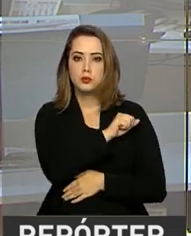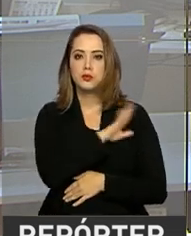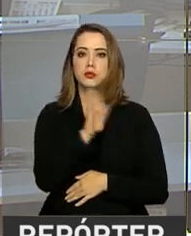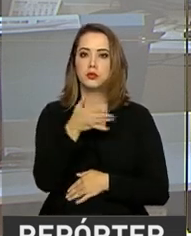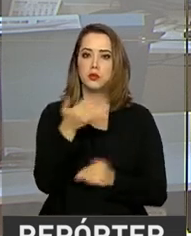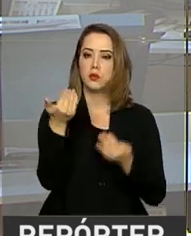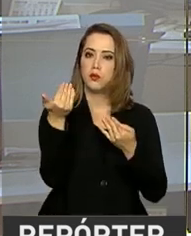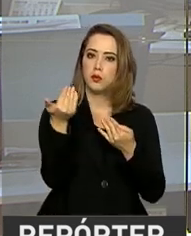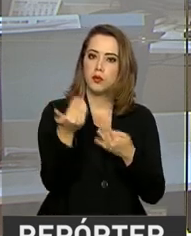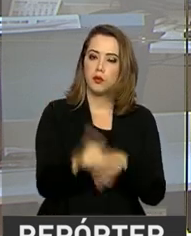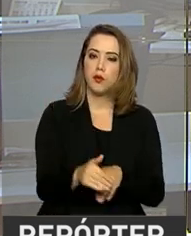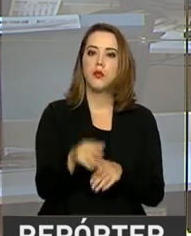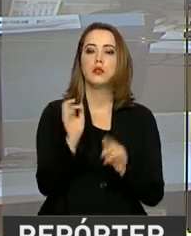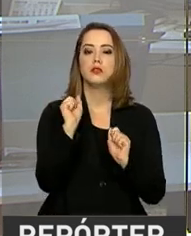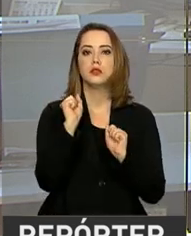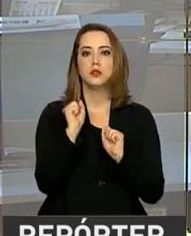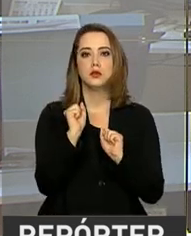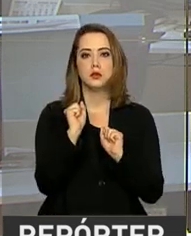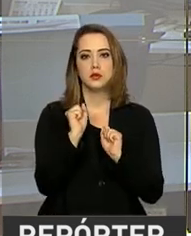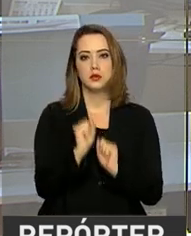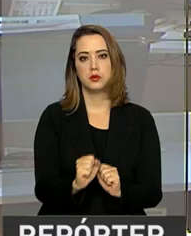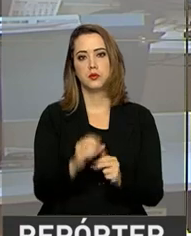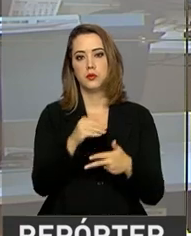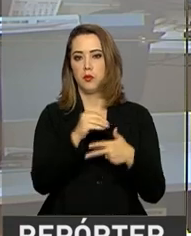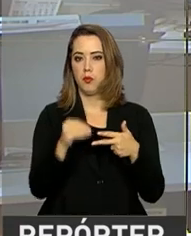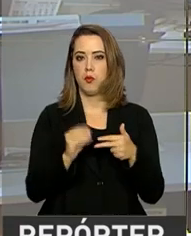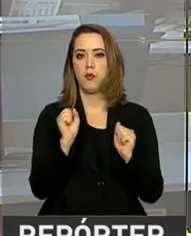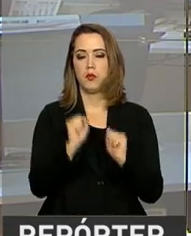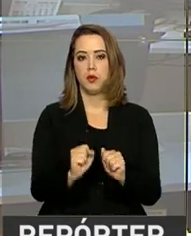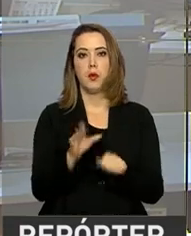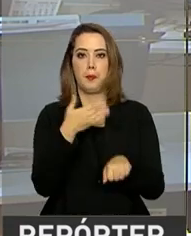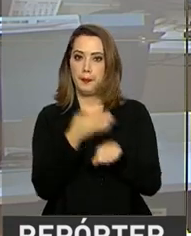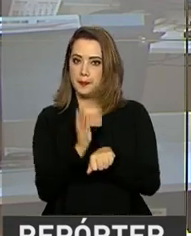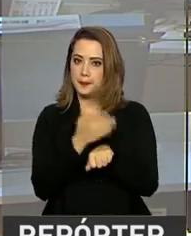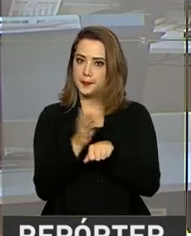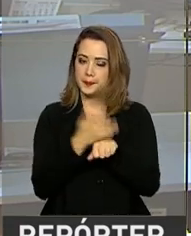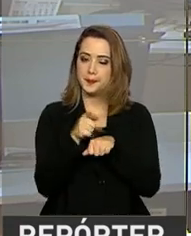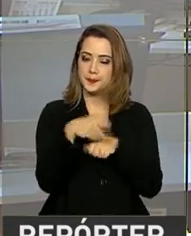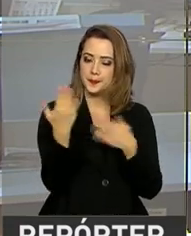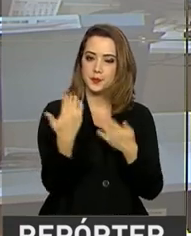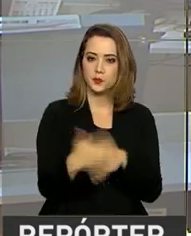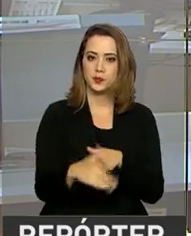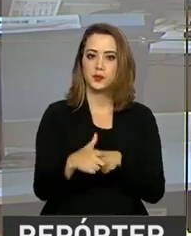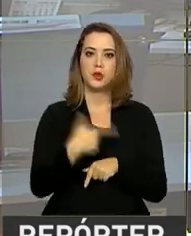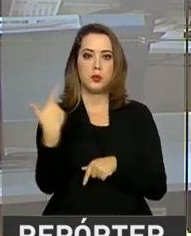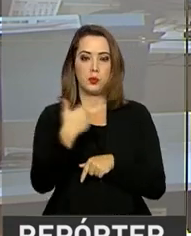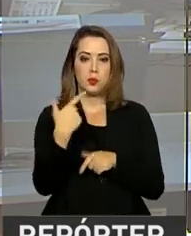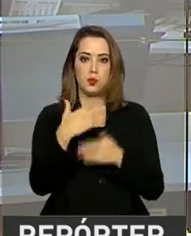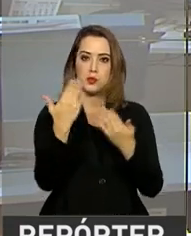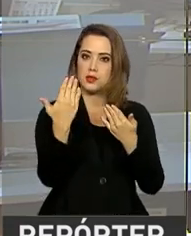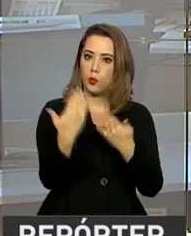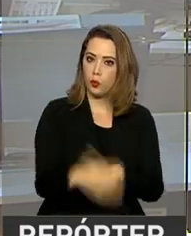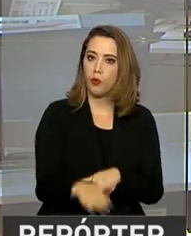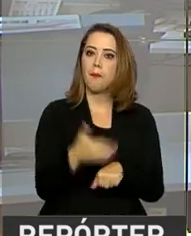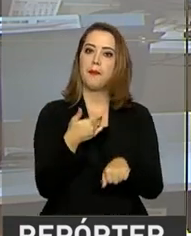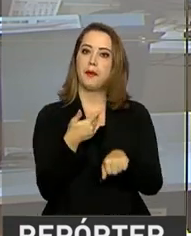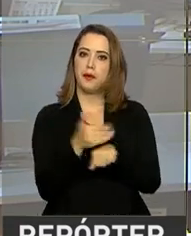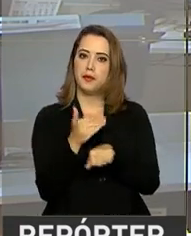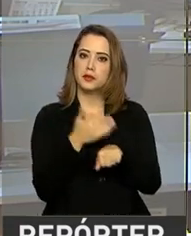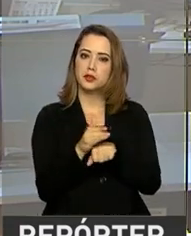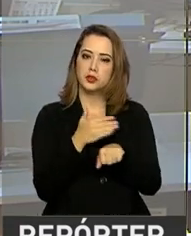Nacional do Ensino Médio tem mais uma chance de testar os conhecimentos é que vai ser realizado o segundo simulado oficial da